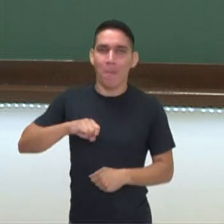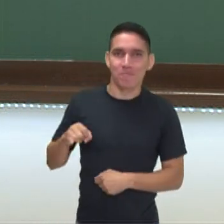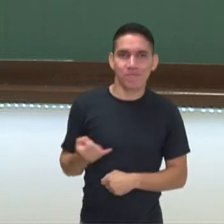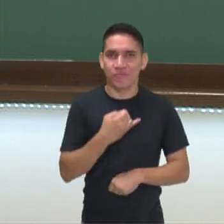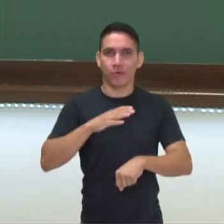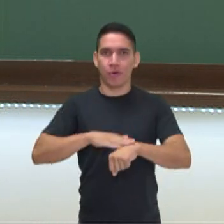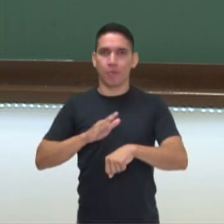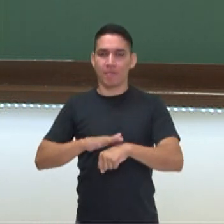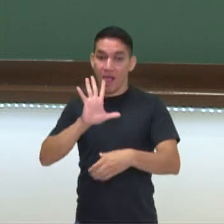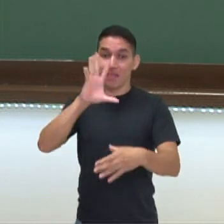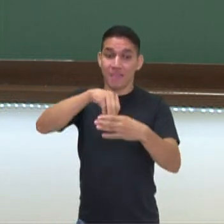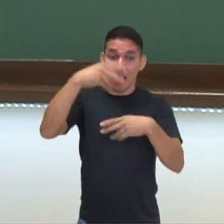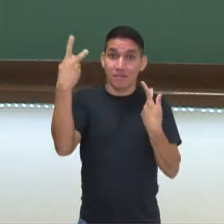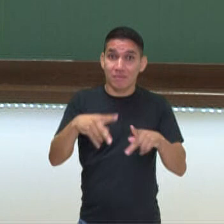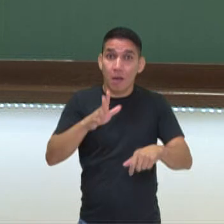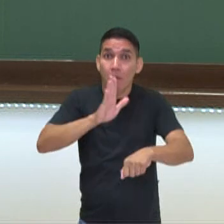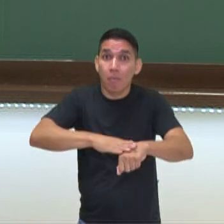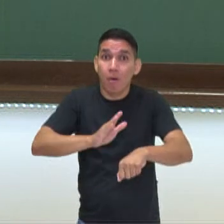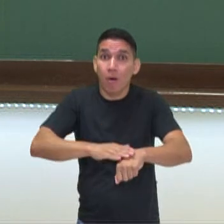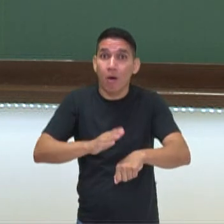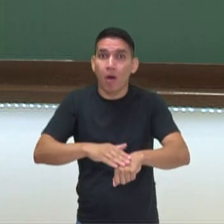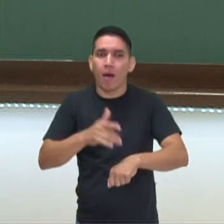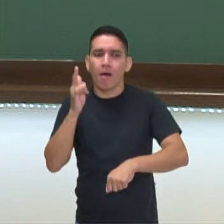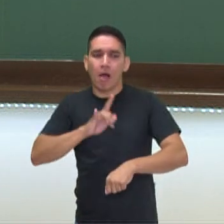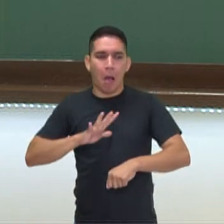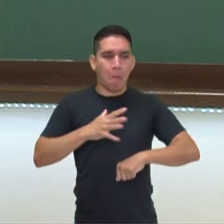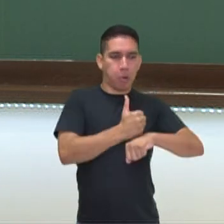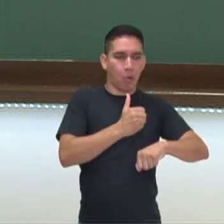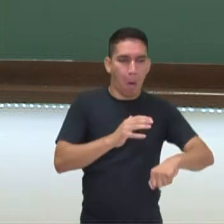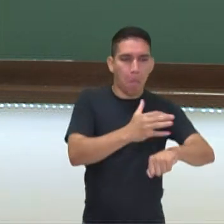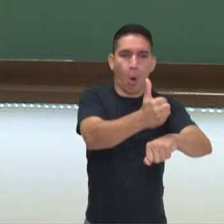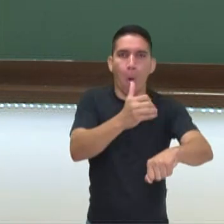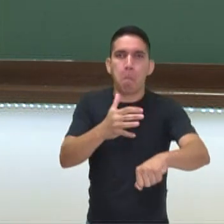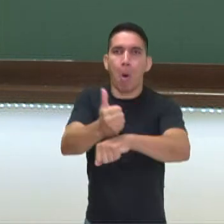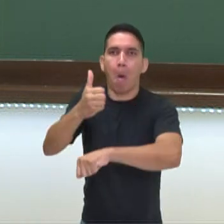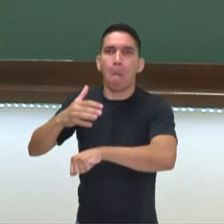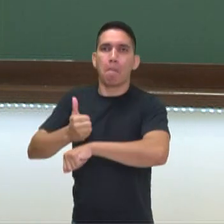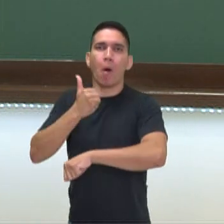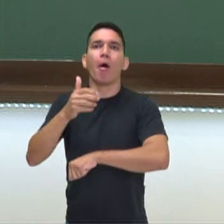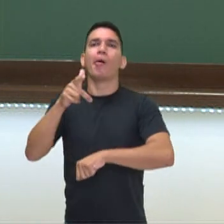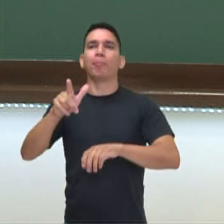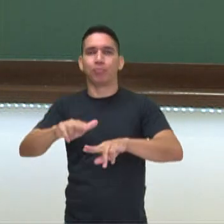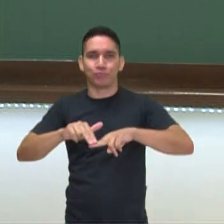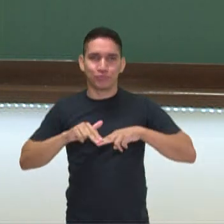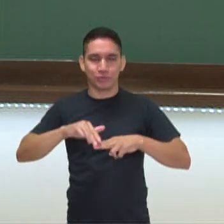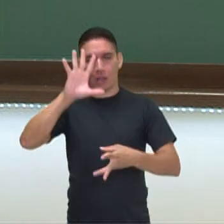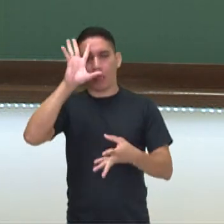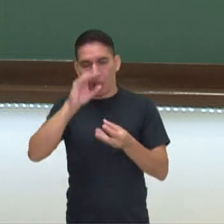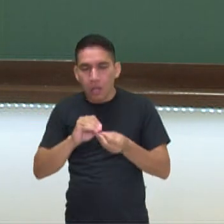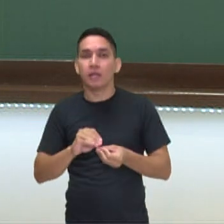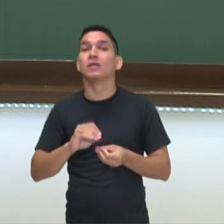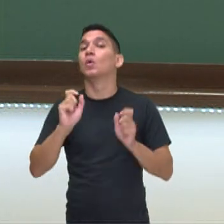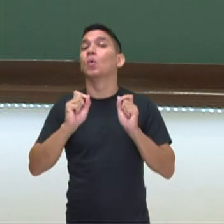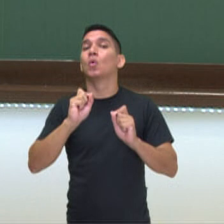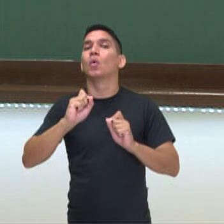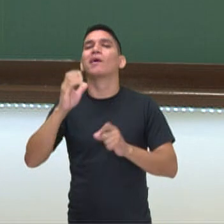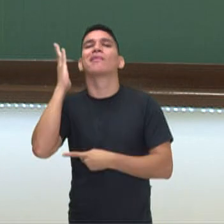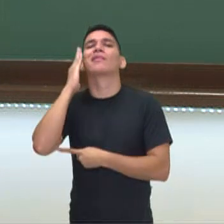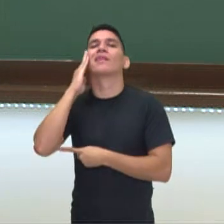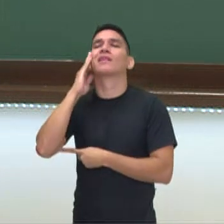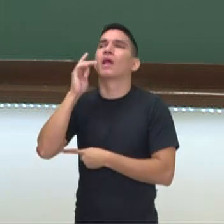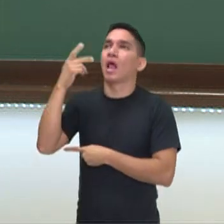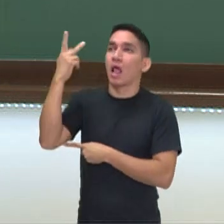do Império Azteca para conquistar a região. Isso ajuda a nos explicar por que, né, mesmo com um número menor